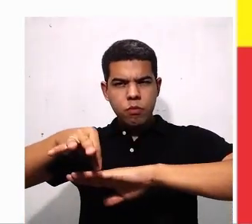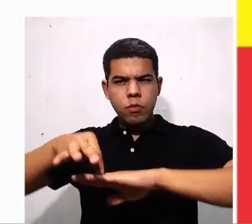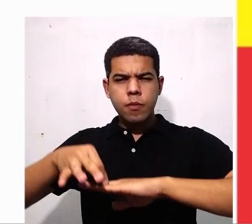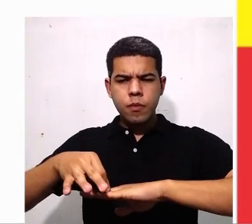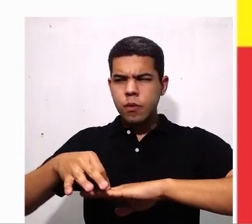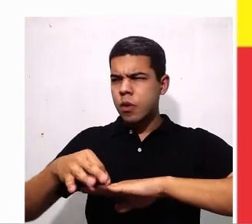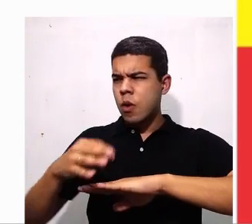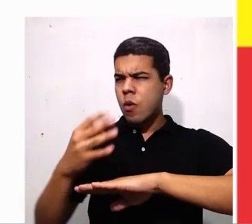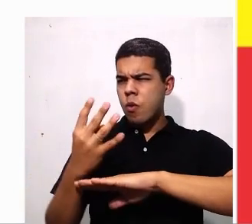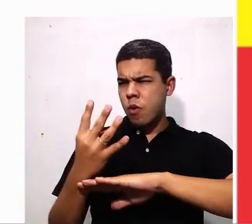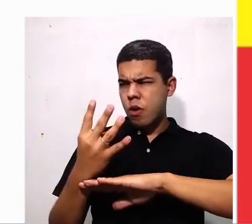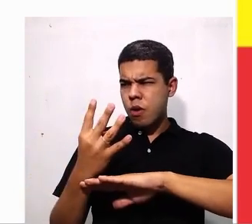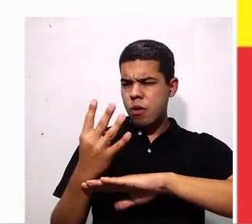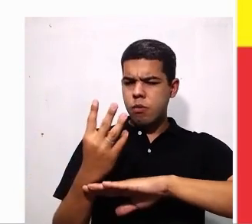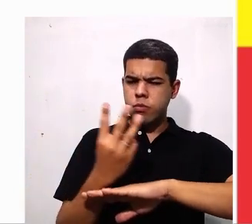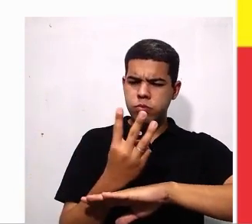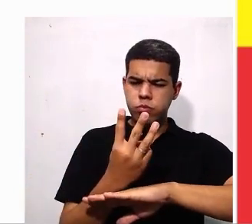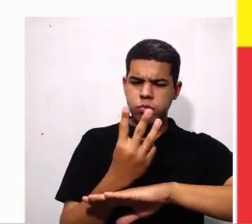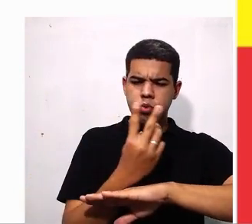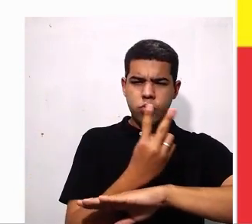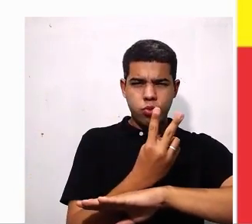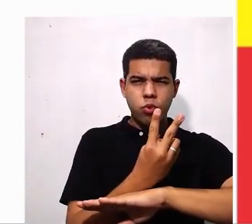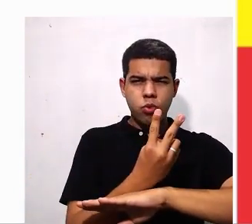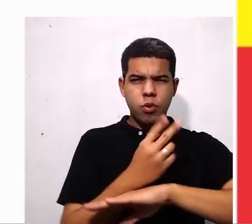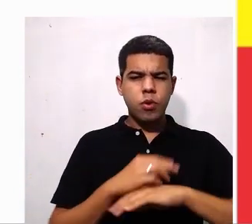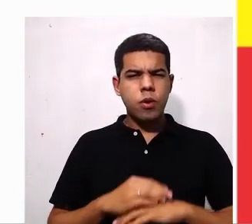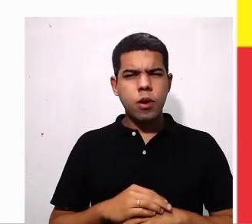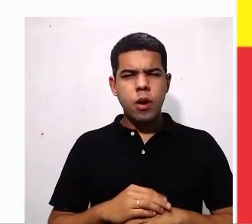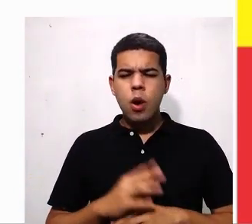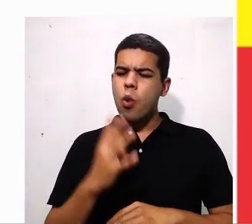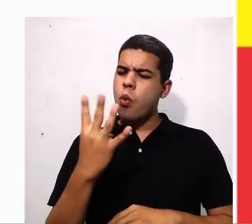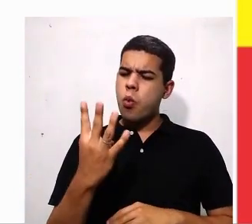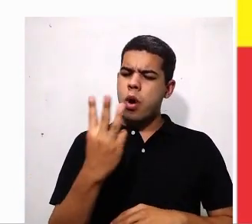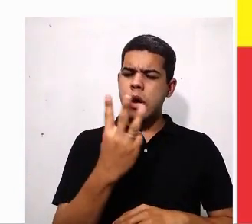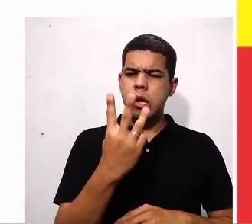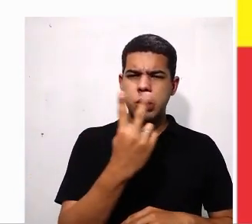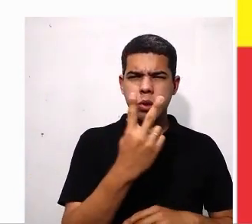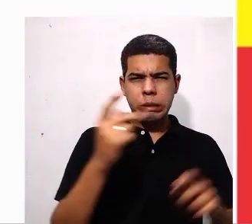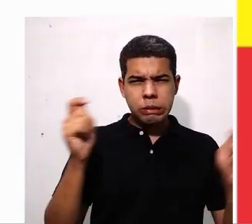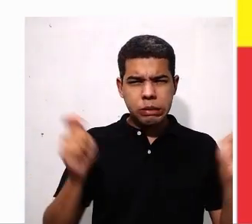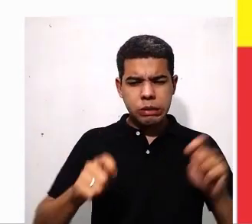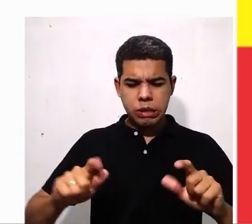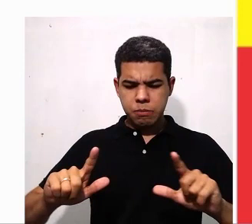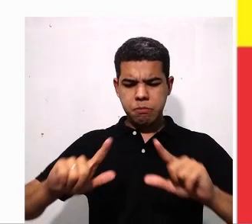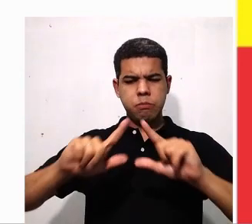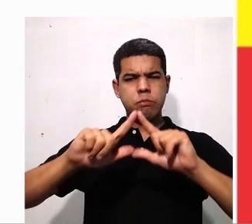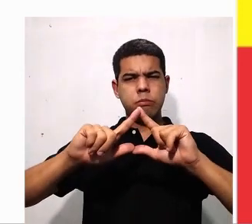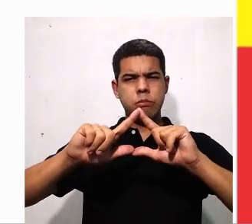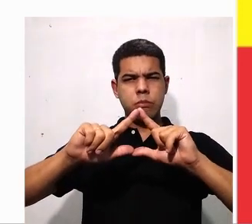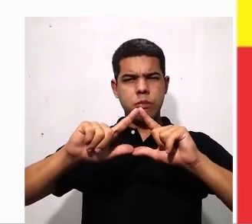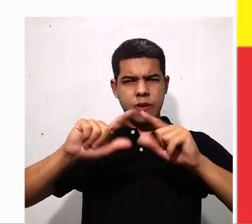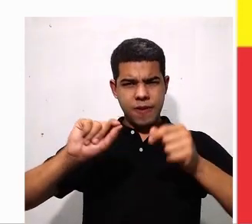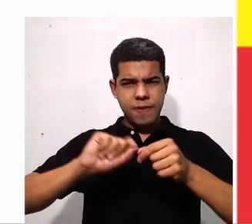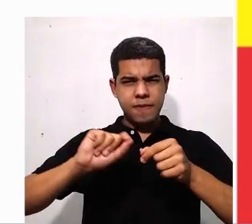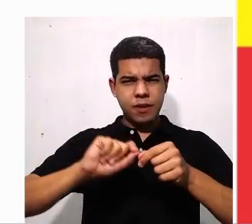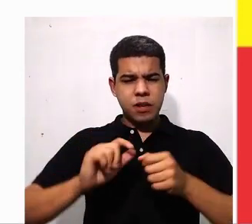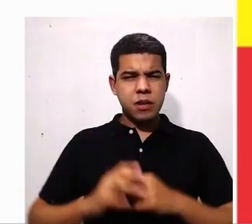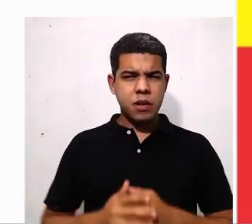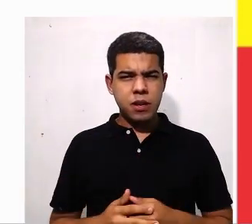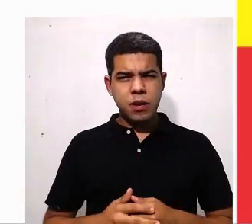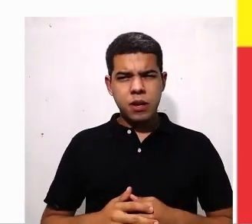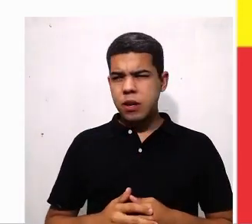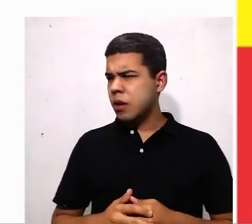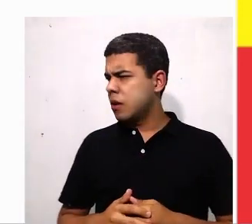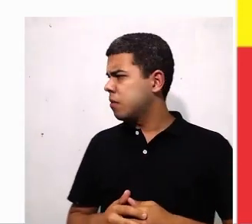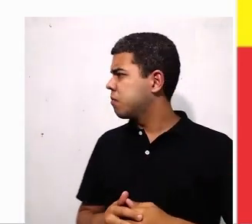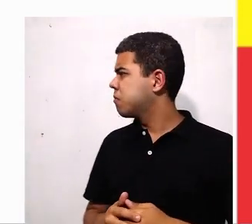né? 3 e 2. Será que com essas medidas eu posso construir? Será que podemos construir um triângulo